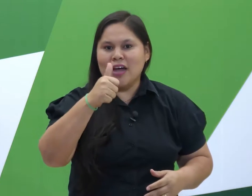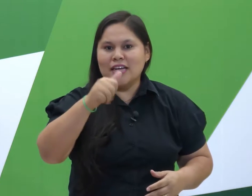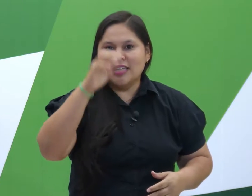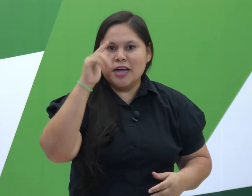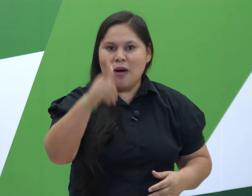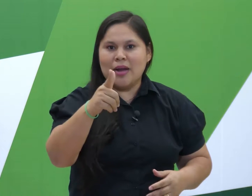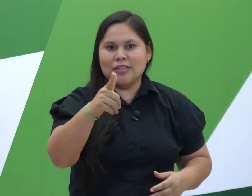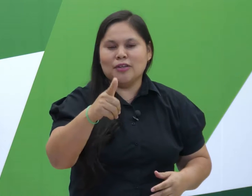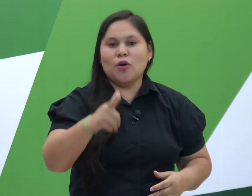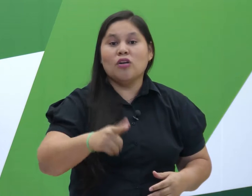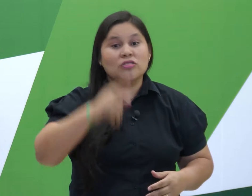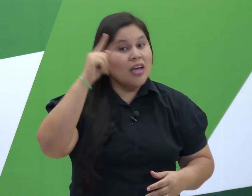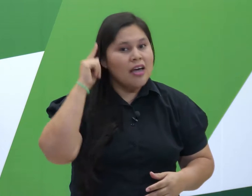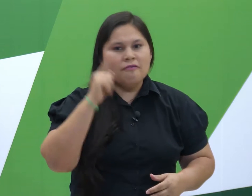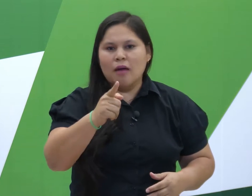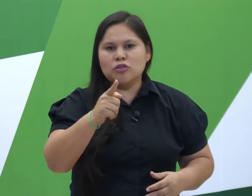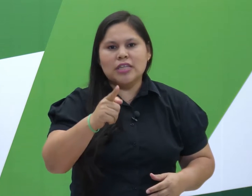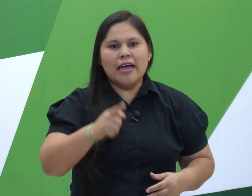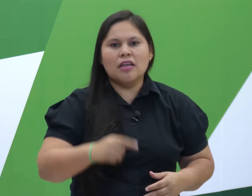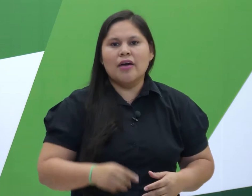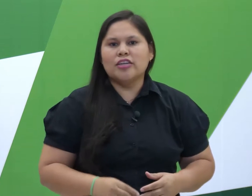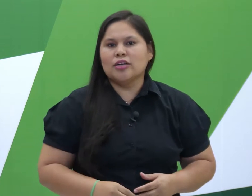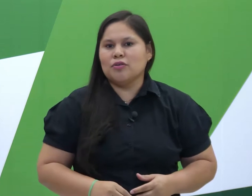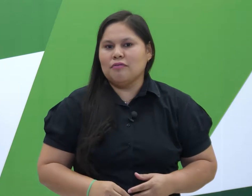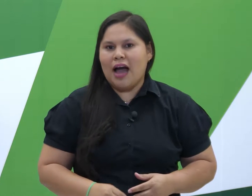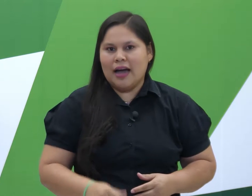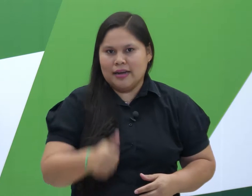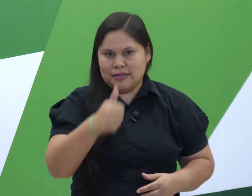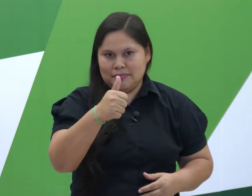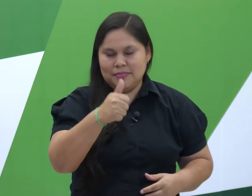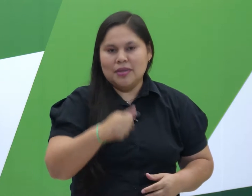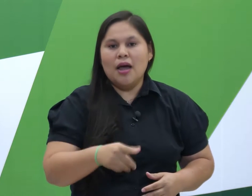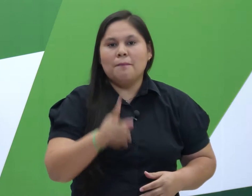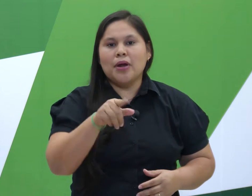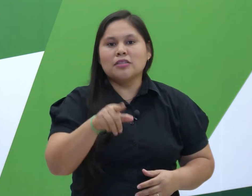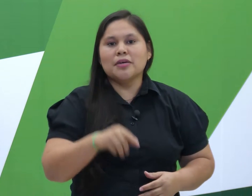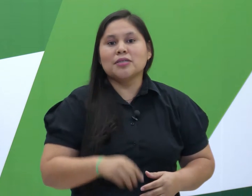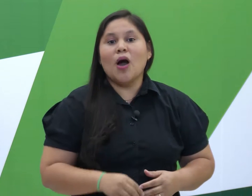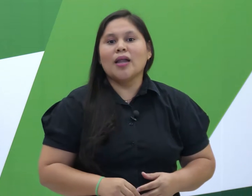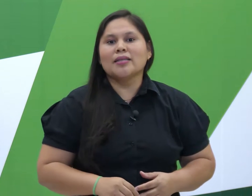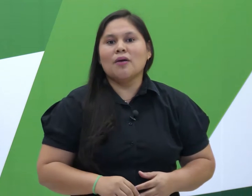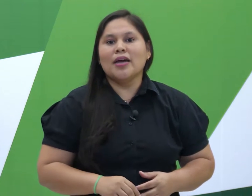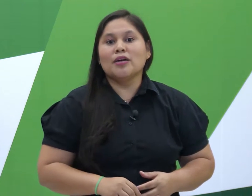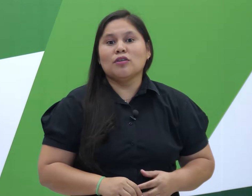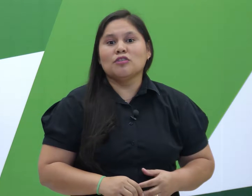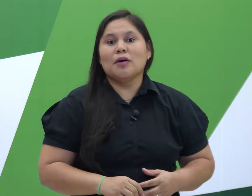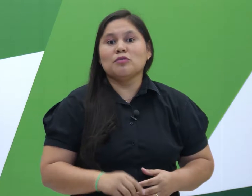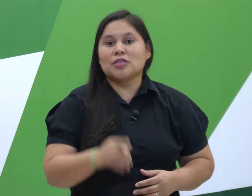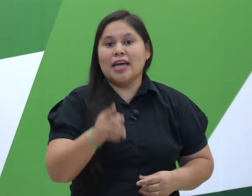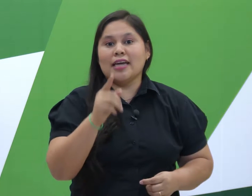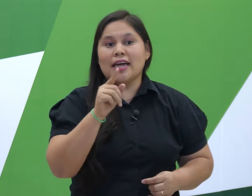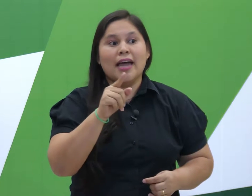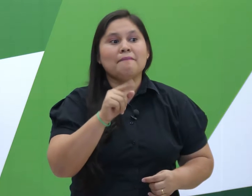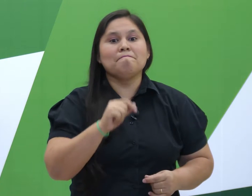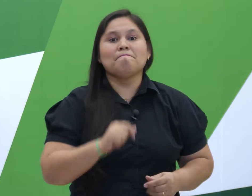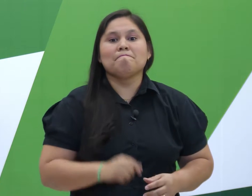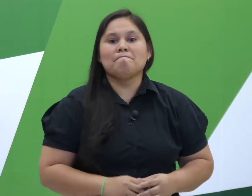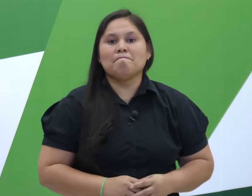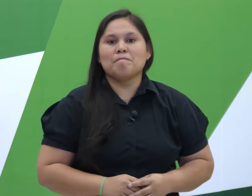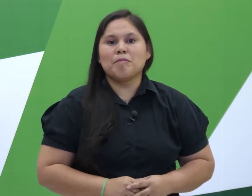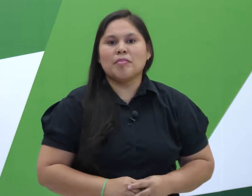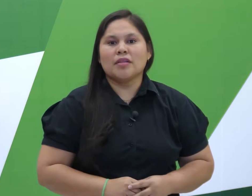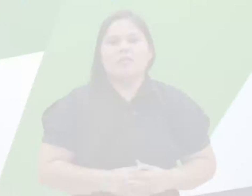muito feliz, aí, um abraço a todos, vamos estudar, então, aí, Getúlio Vargas, próxima escola, então, aí, que nós vamos ter, quem é?